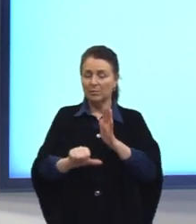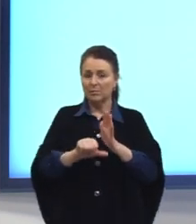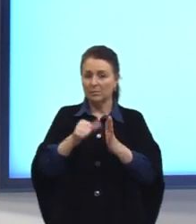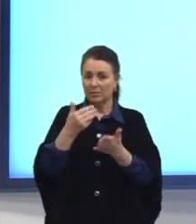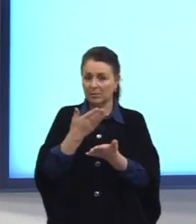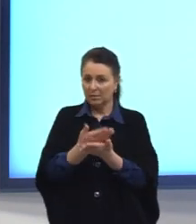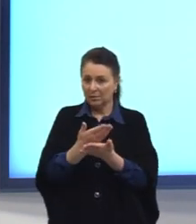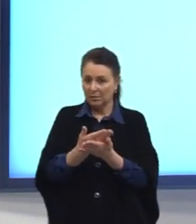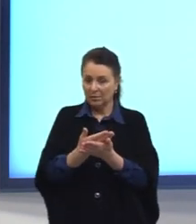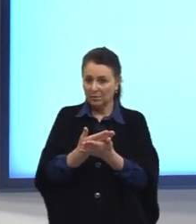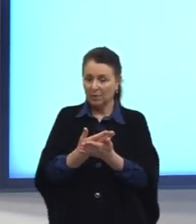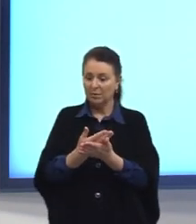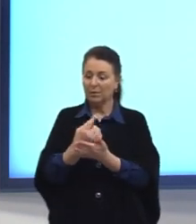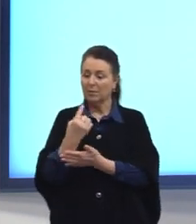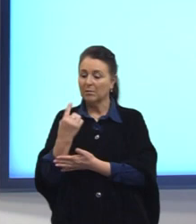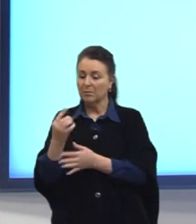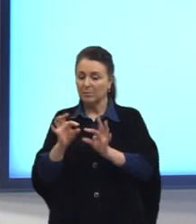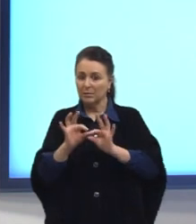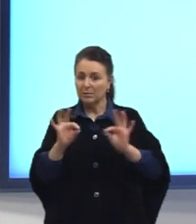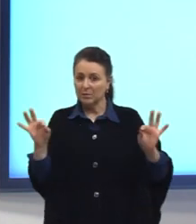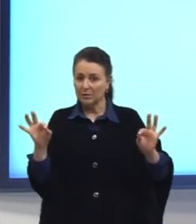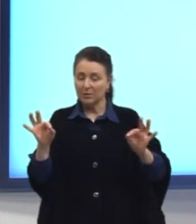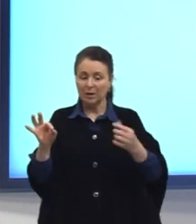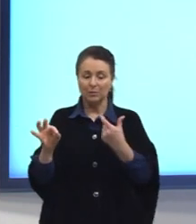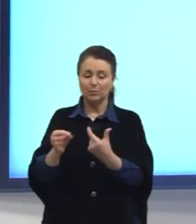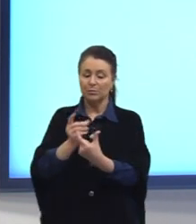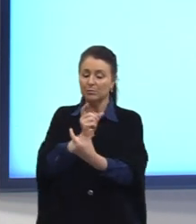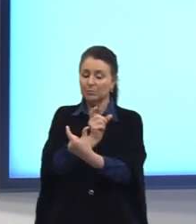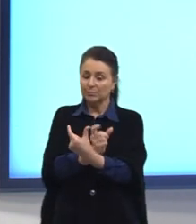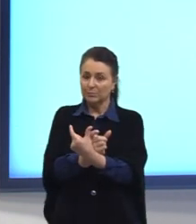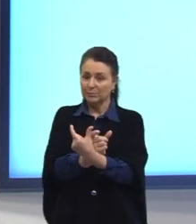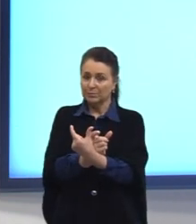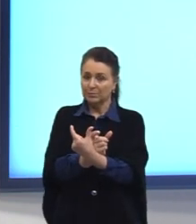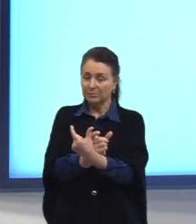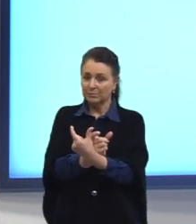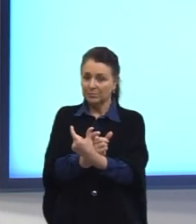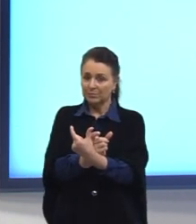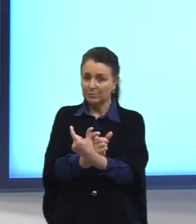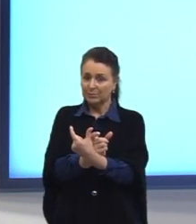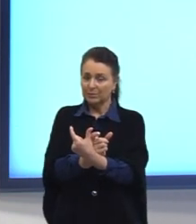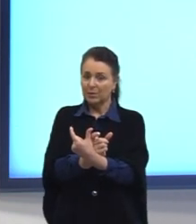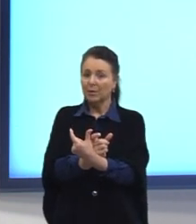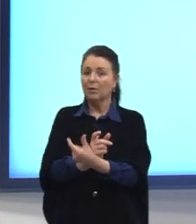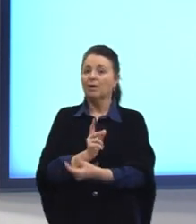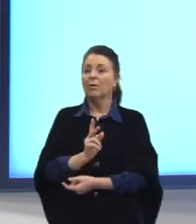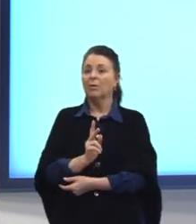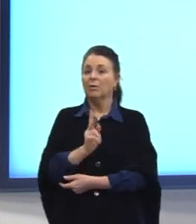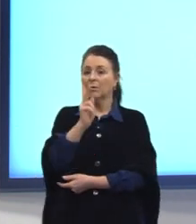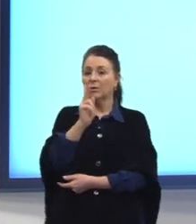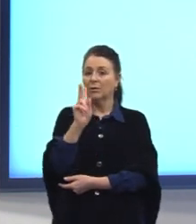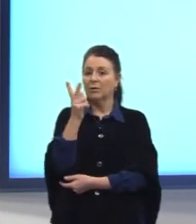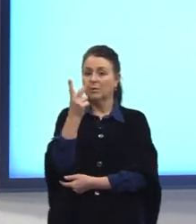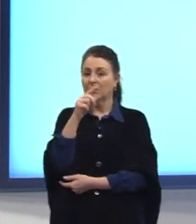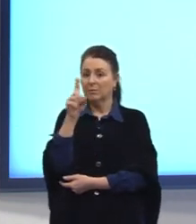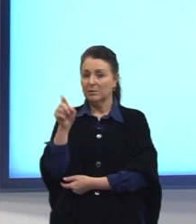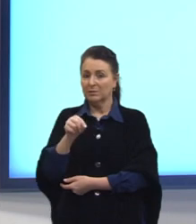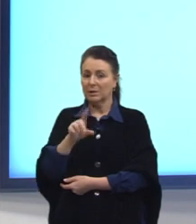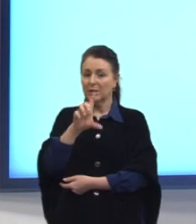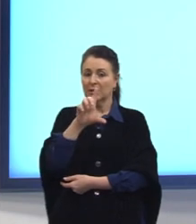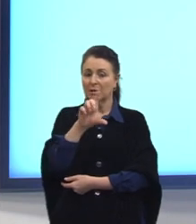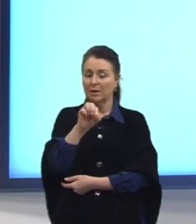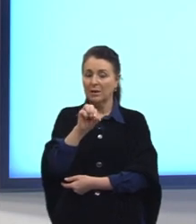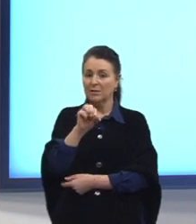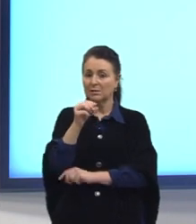também né das unidades de medida dos prefixos então é importante a gente saber que o quilo Hertz é o que 10 elevado na 3